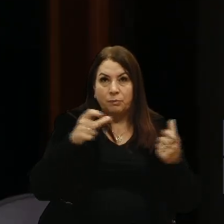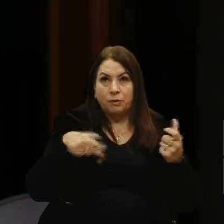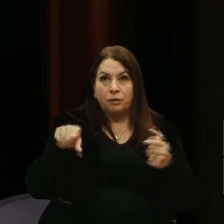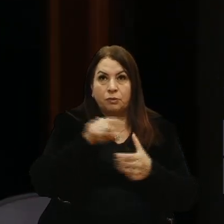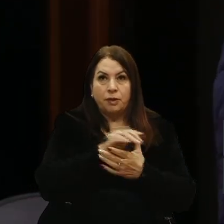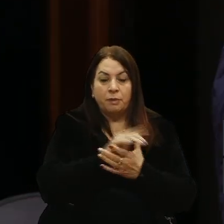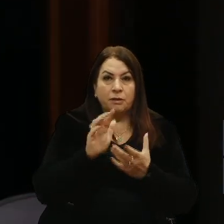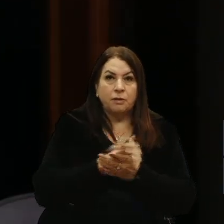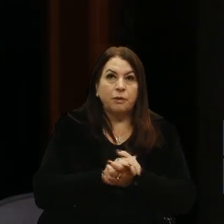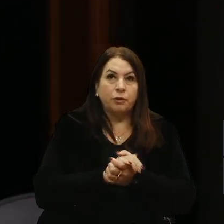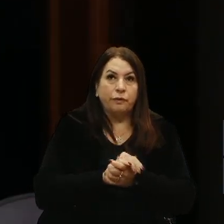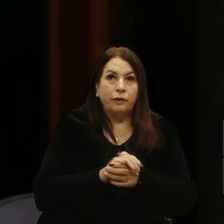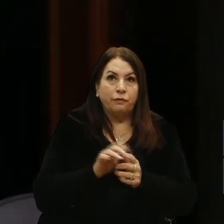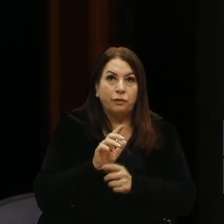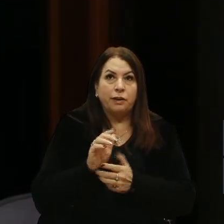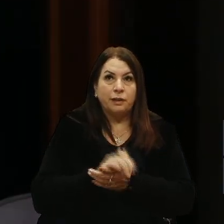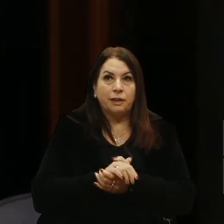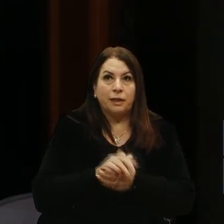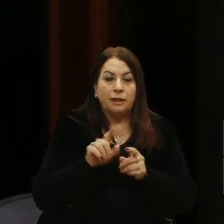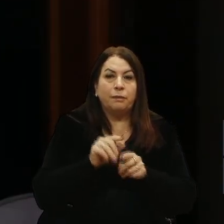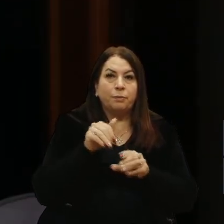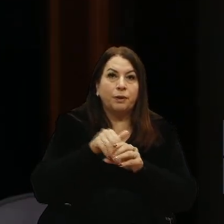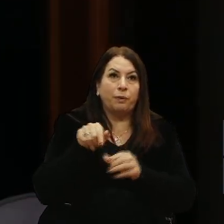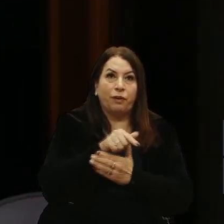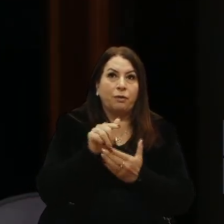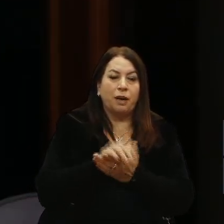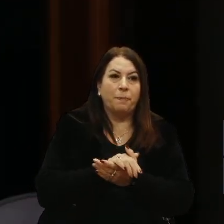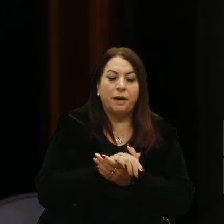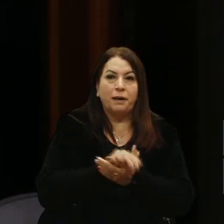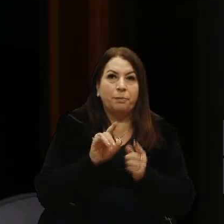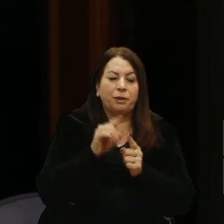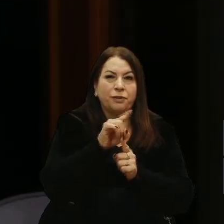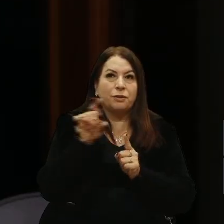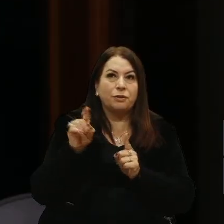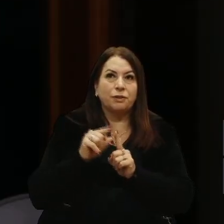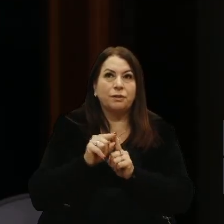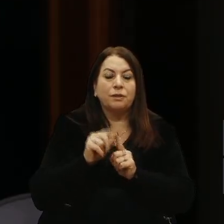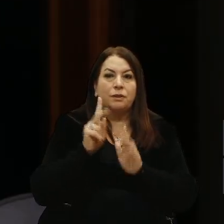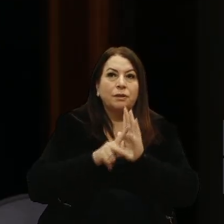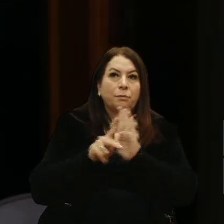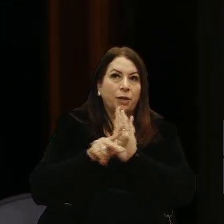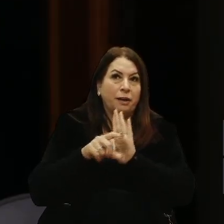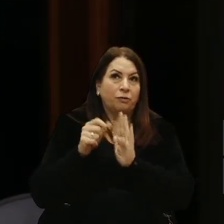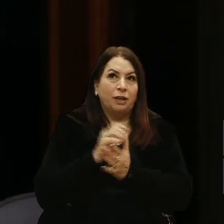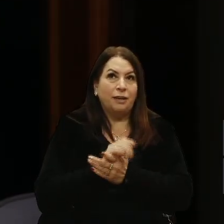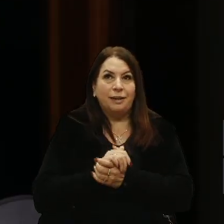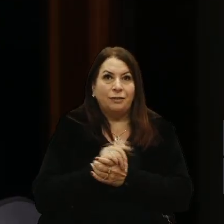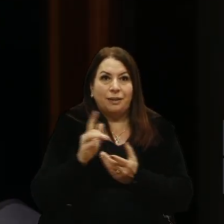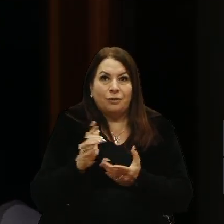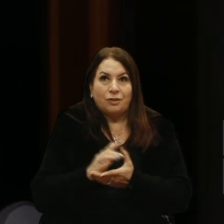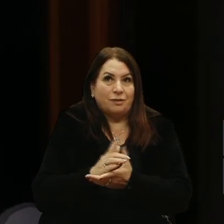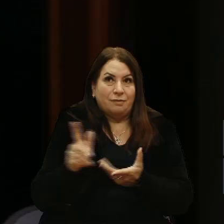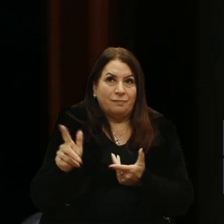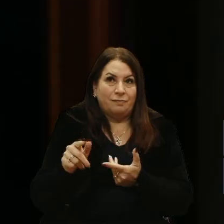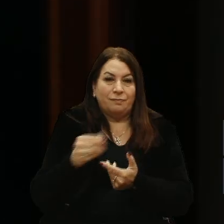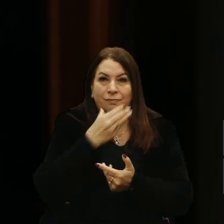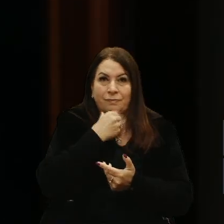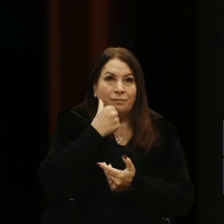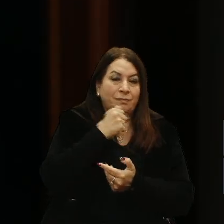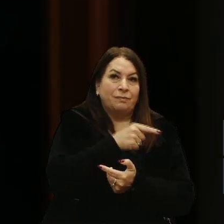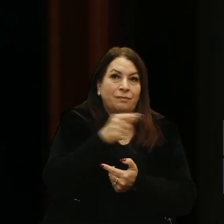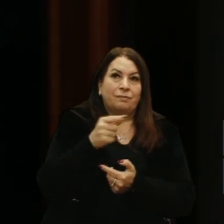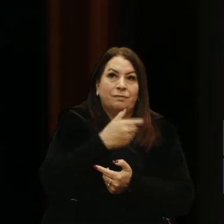momentos não acontece. Voto sim, parabenizo quem fez o projeto, mas é compromisso nosso enquanto cidade, homens e mulheres